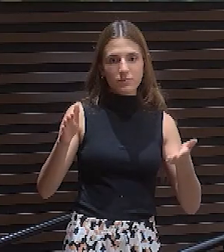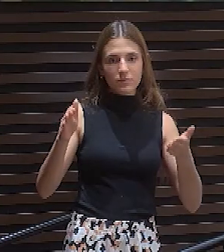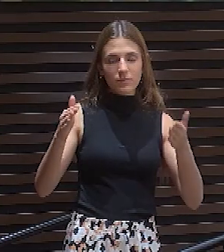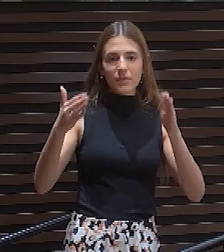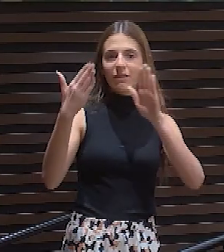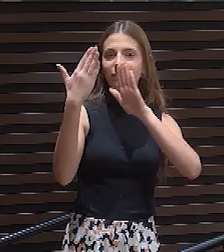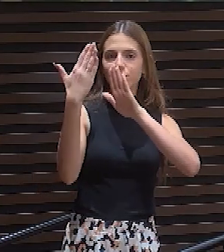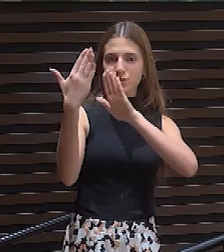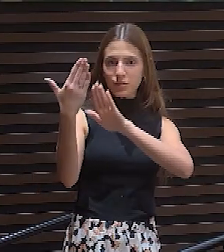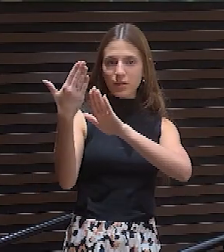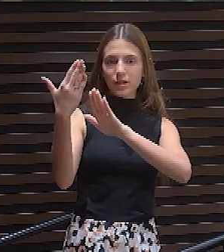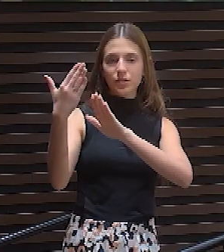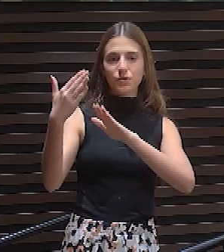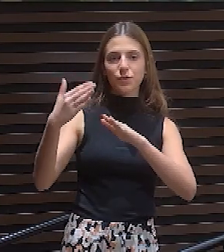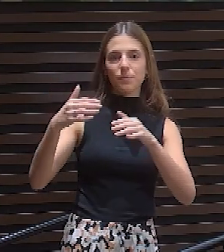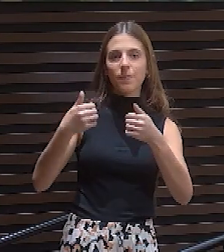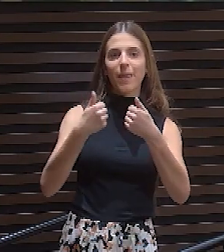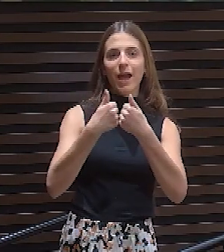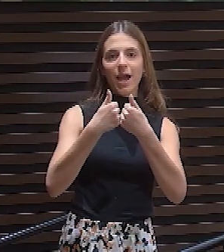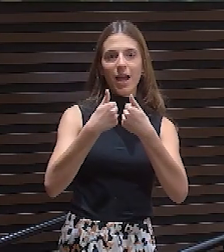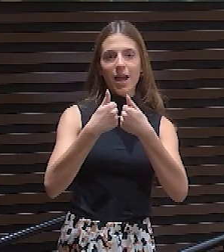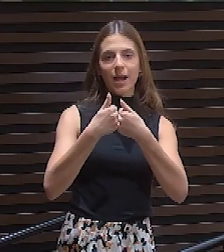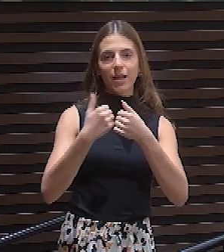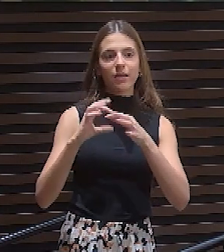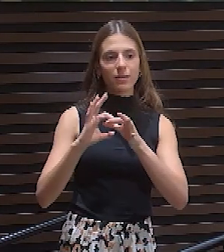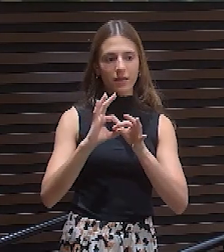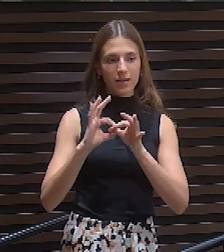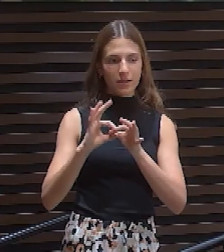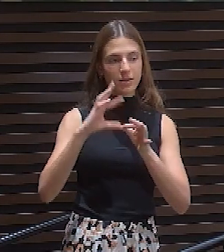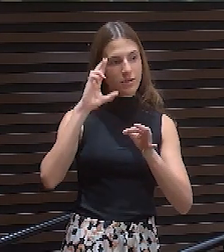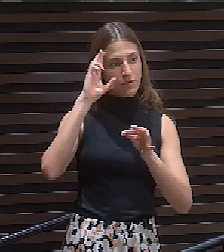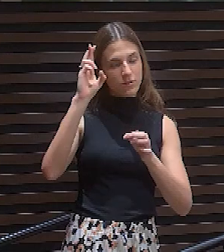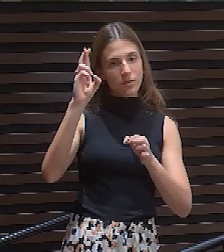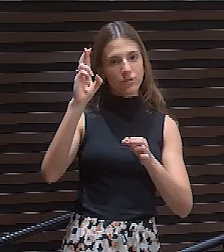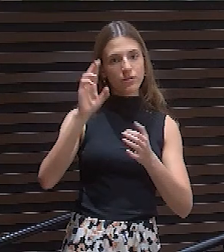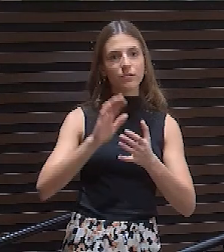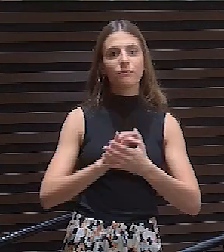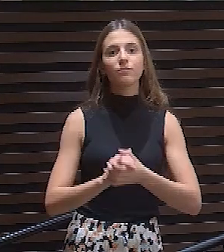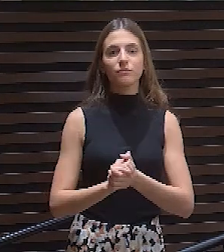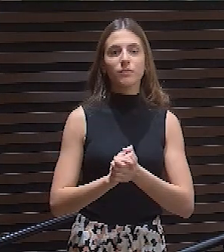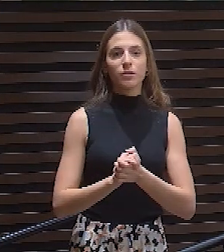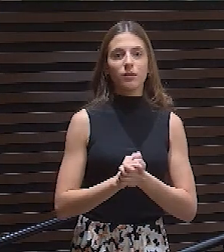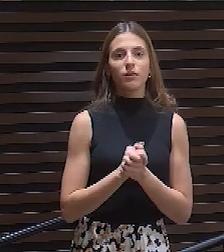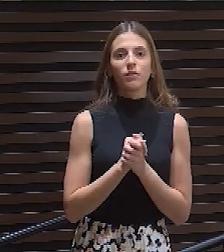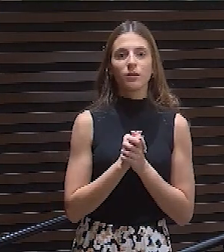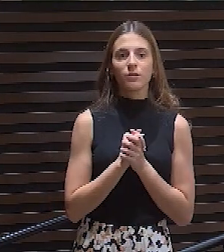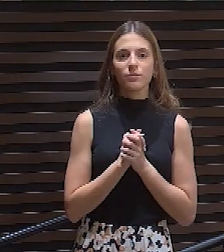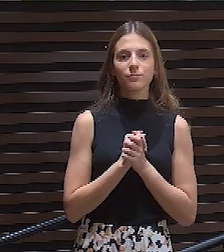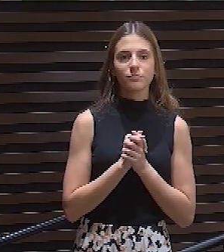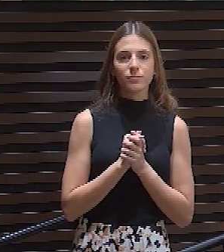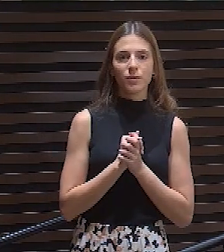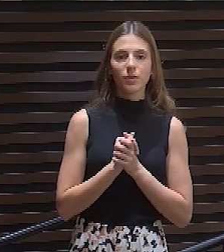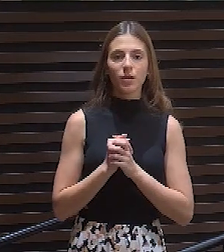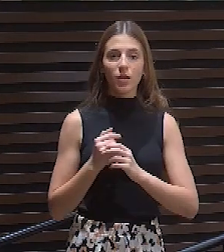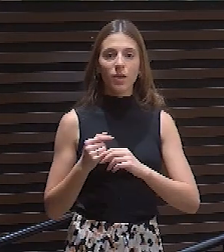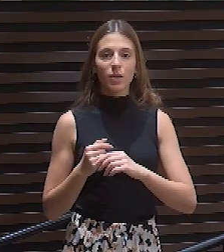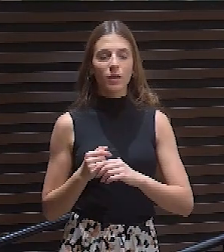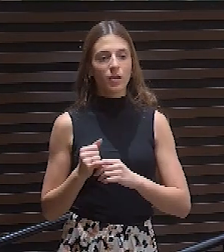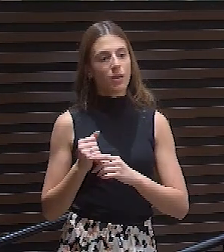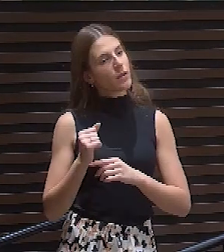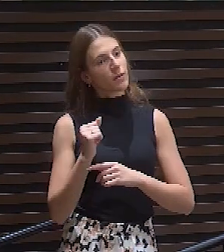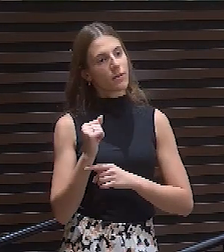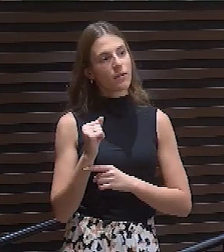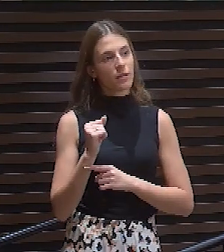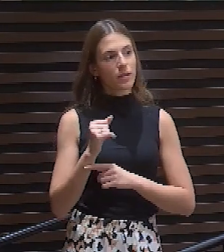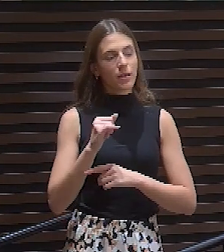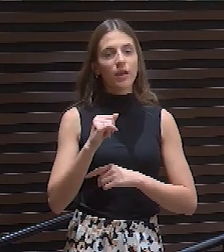diante da arca da aliança do Senhor. Em passando, elas foram as águas do